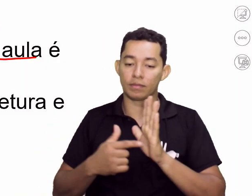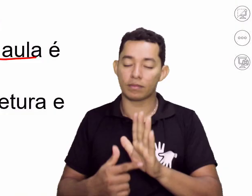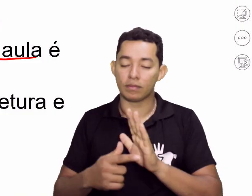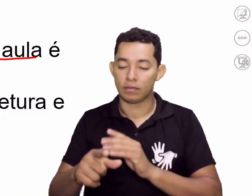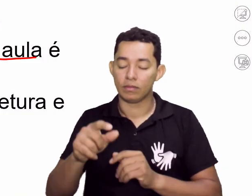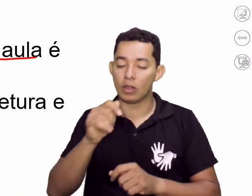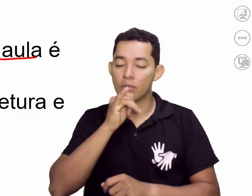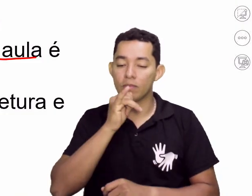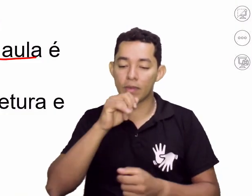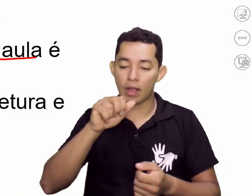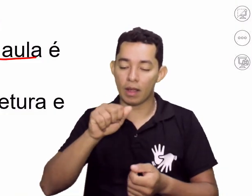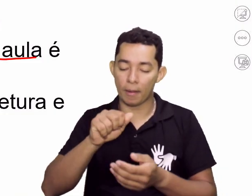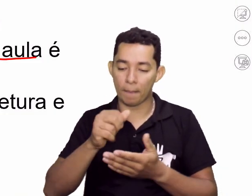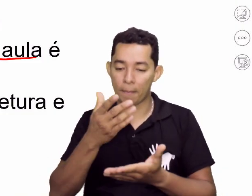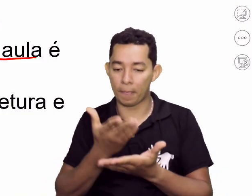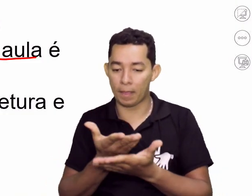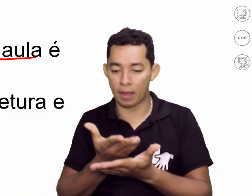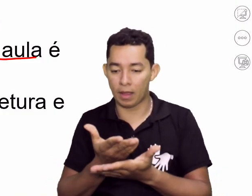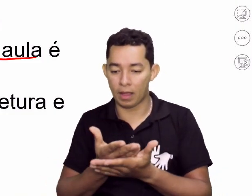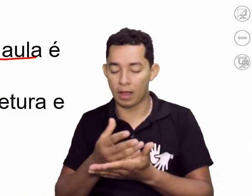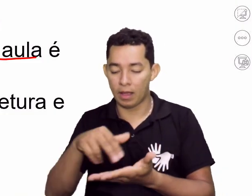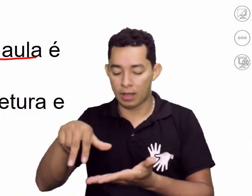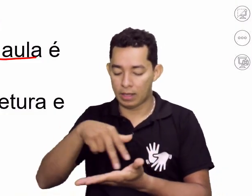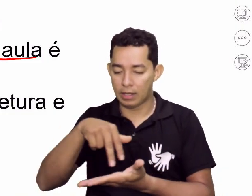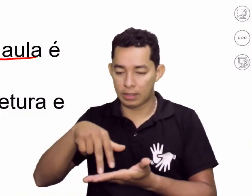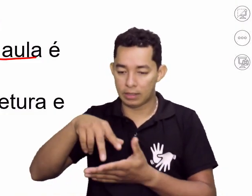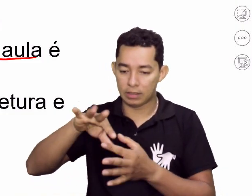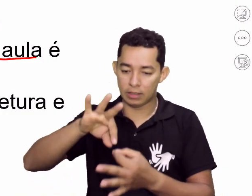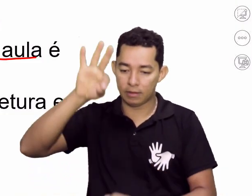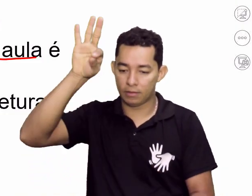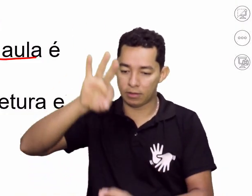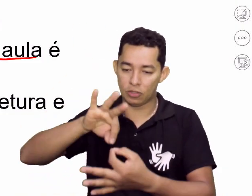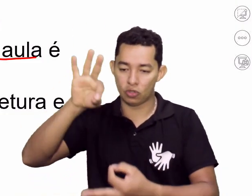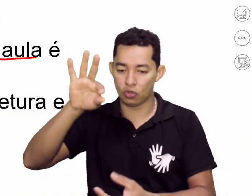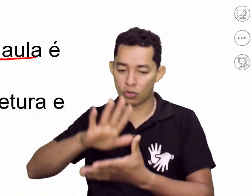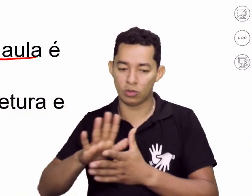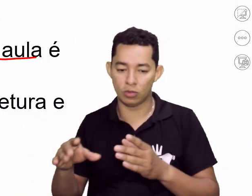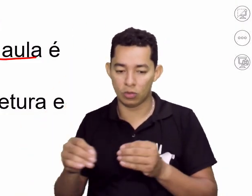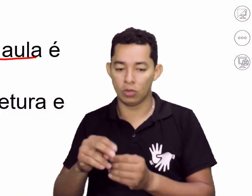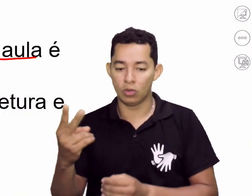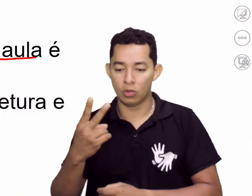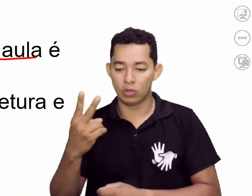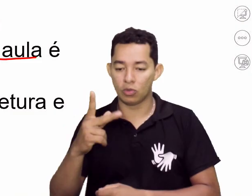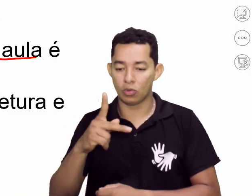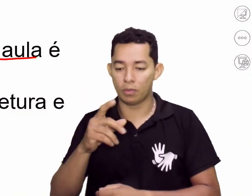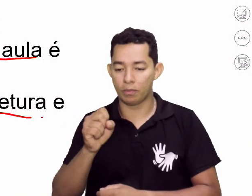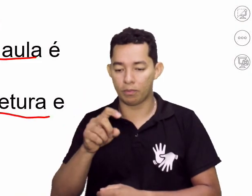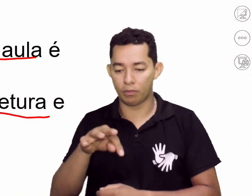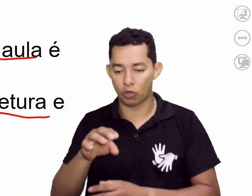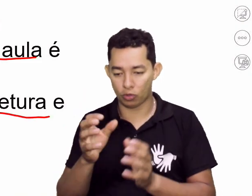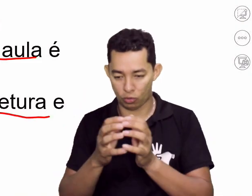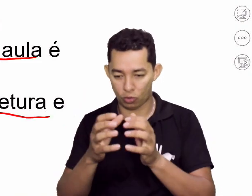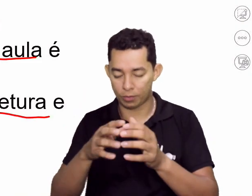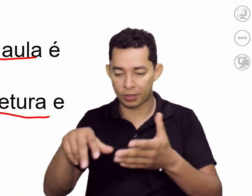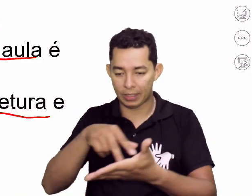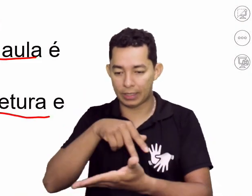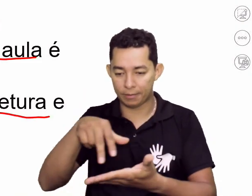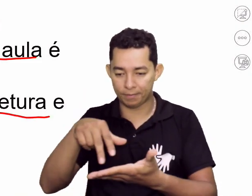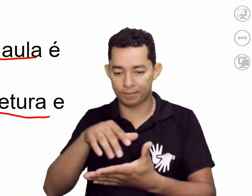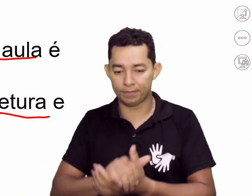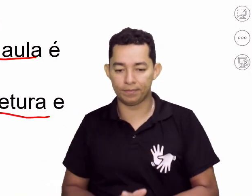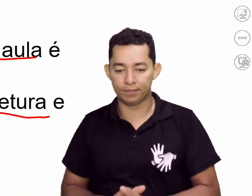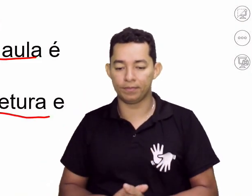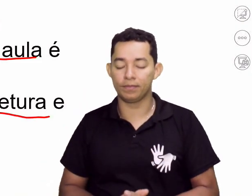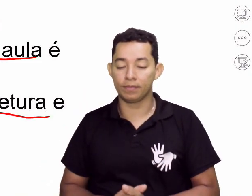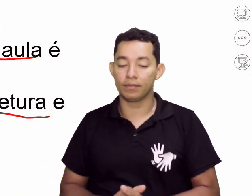dança vertical, né? Realizada nos prédios por companhias como o Segundo Posto. Olha aqui o exemplo, tá? Em que a arquitetura e